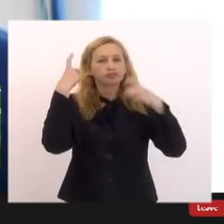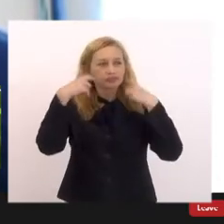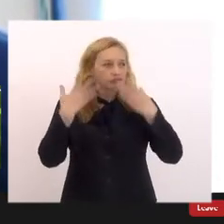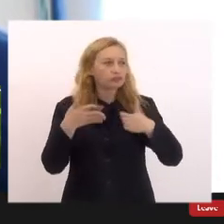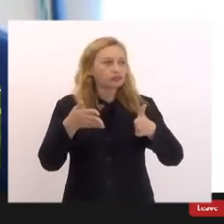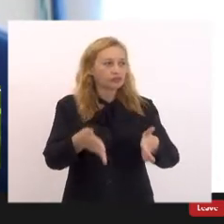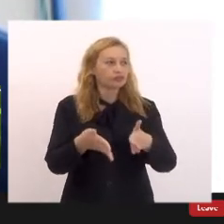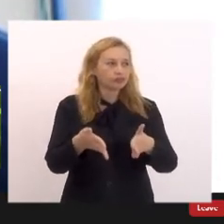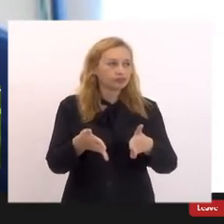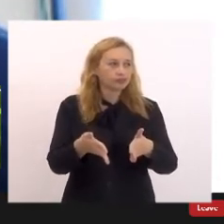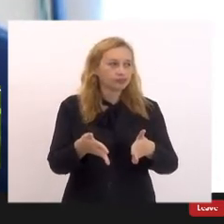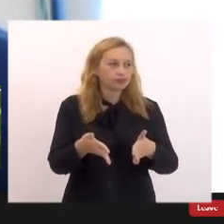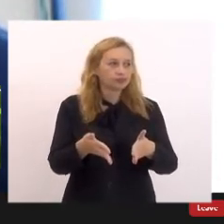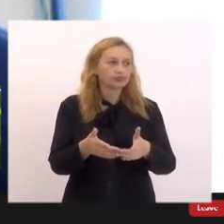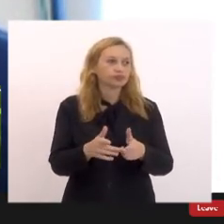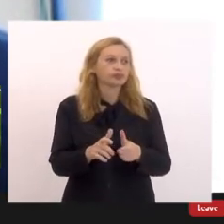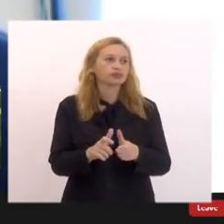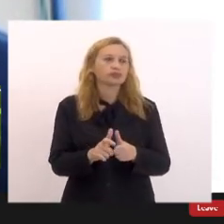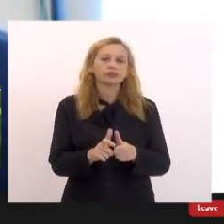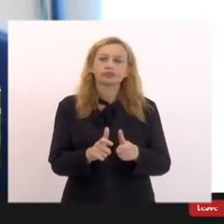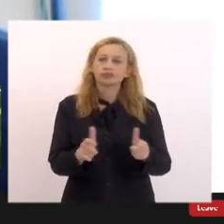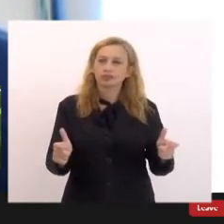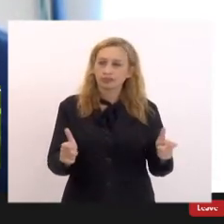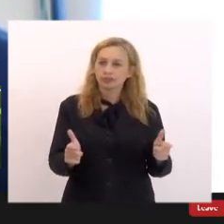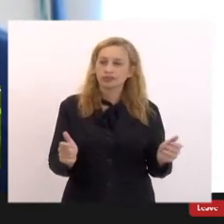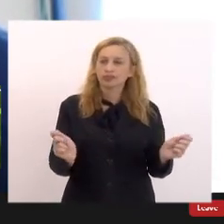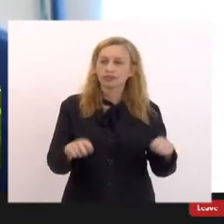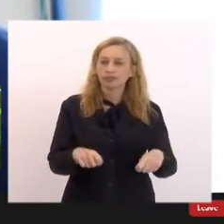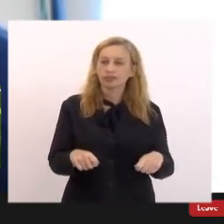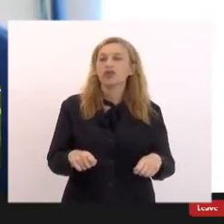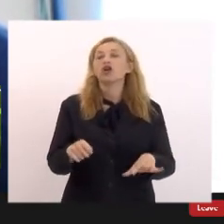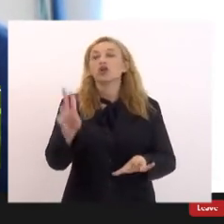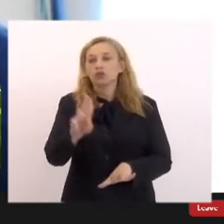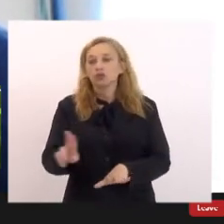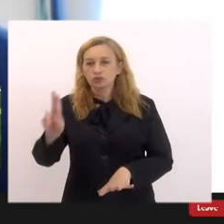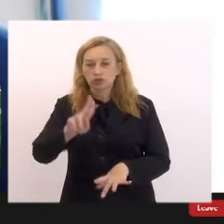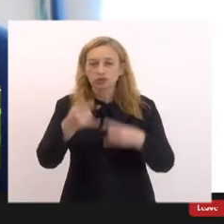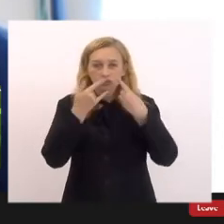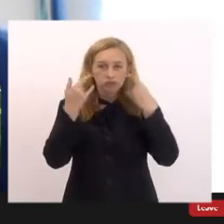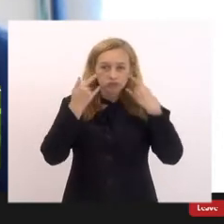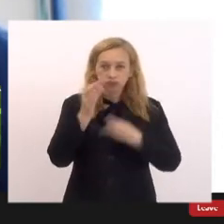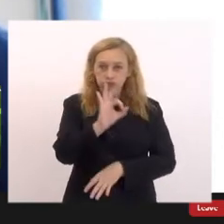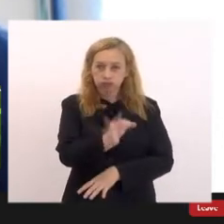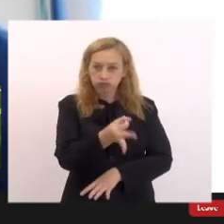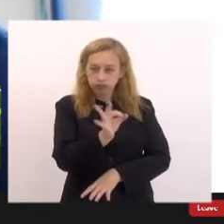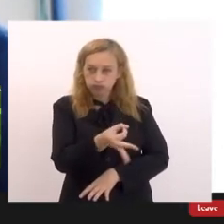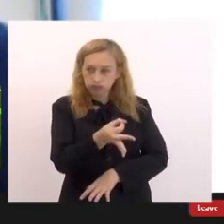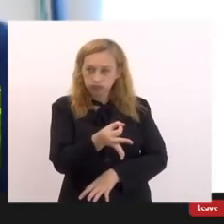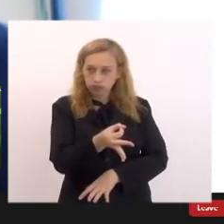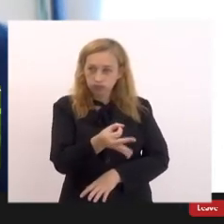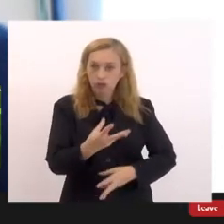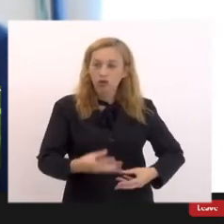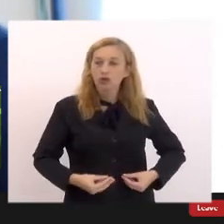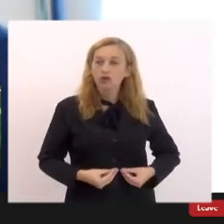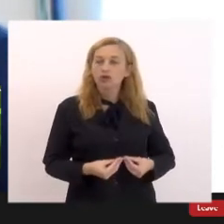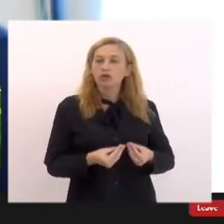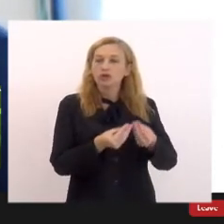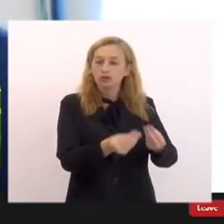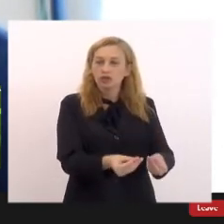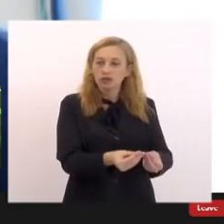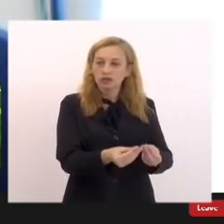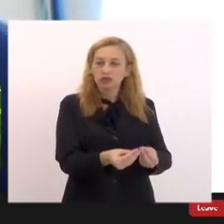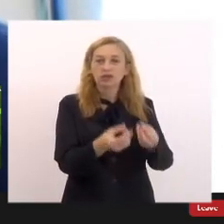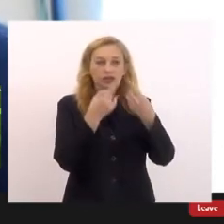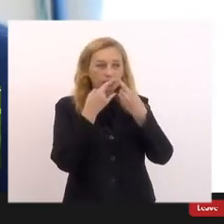focada em três aspectos, né? Garantia do uso de máscara adequada, aí eu coloco a questão do fornecimento da máscara